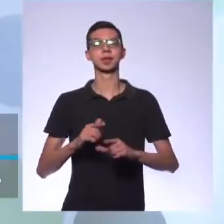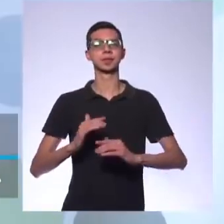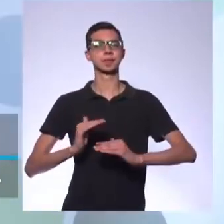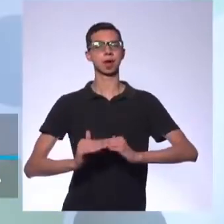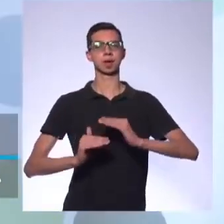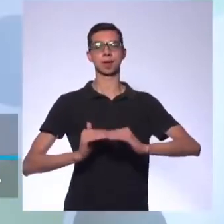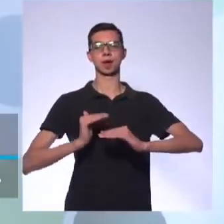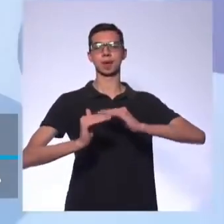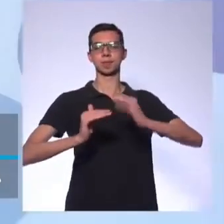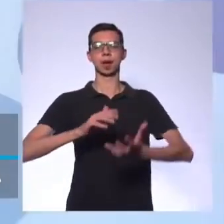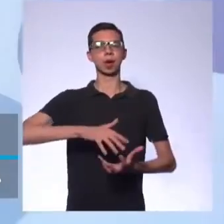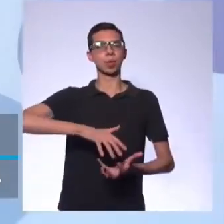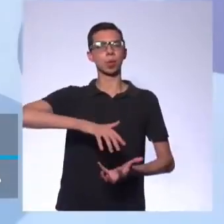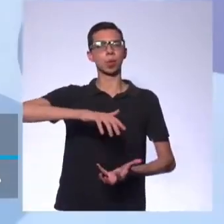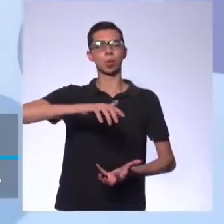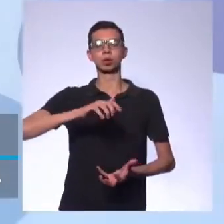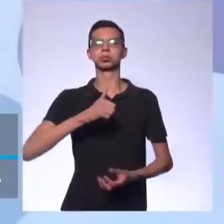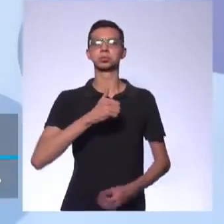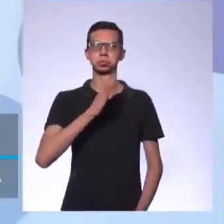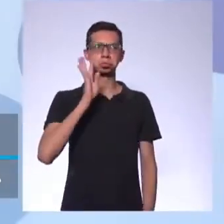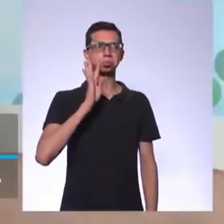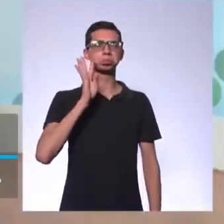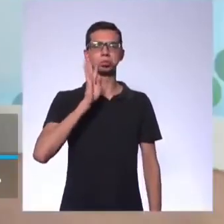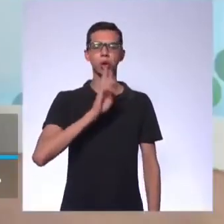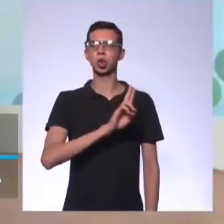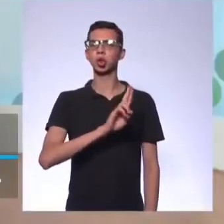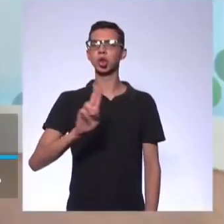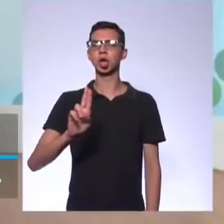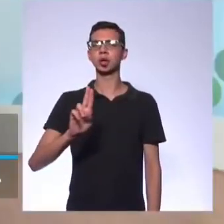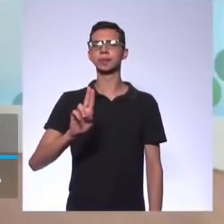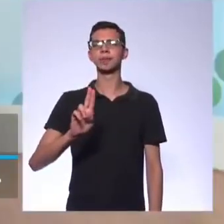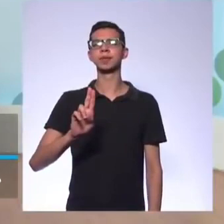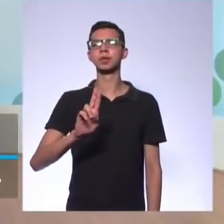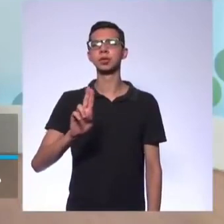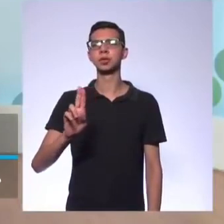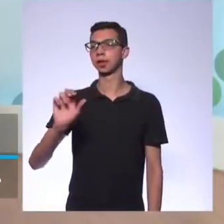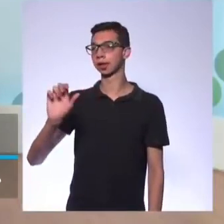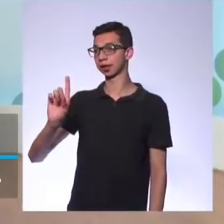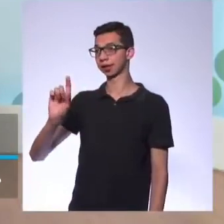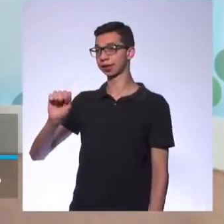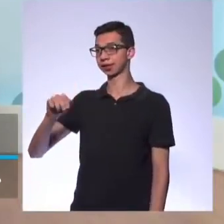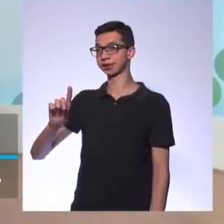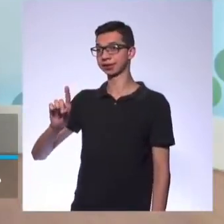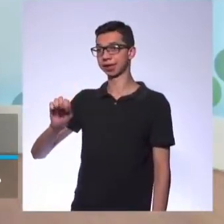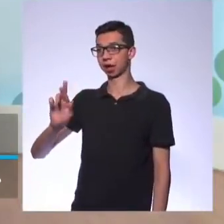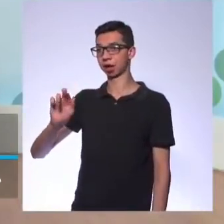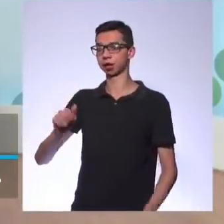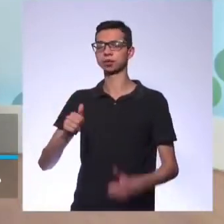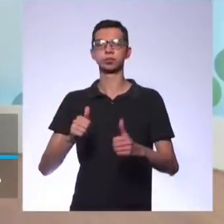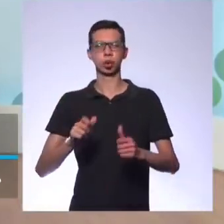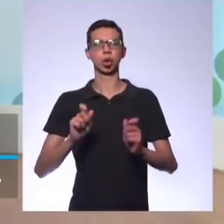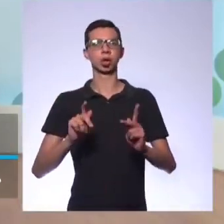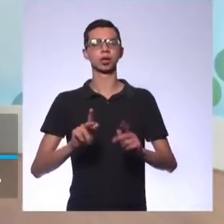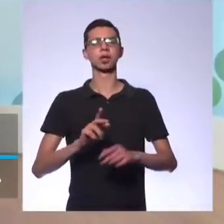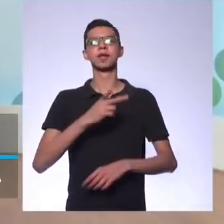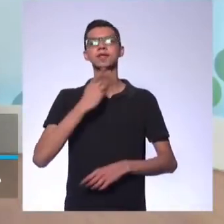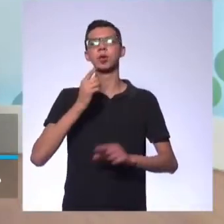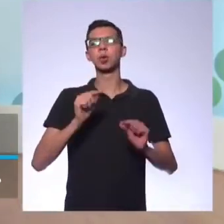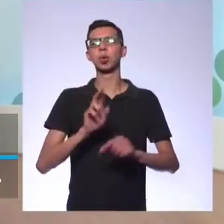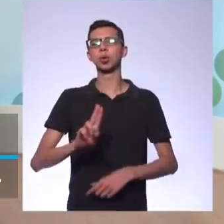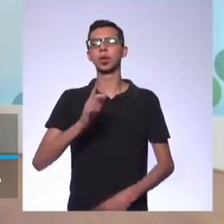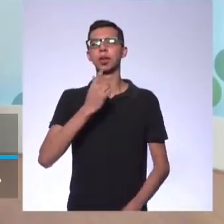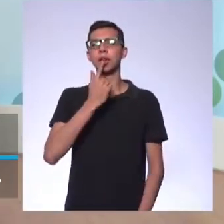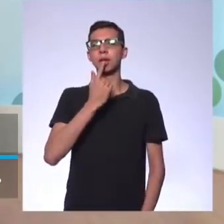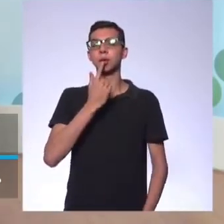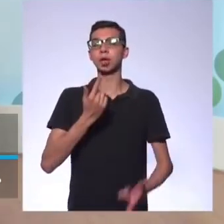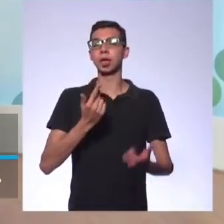aluna? Dandara. Um abraço para você, Dandara, e para todos os que estão participando. Quando ele fala usar a língua para fiar, o que é fiar? É